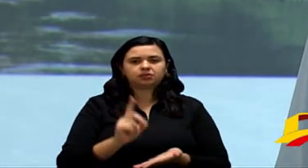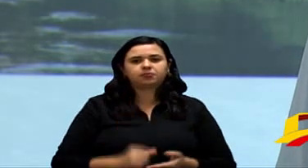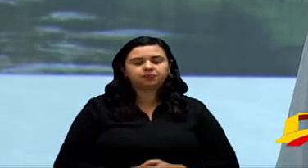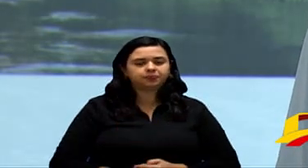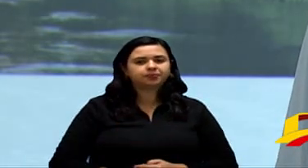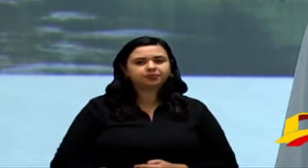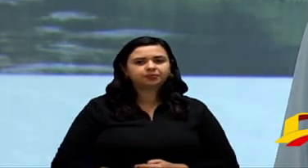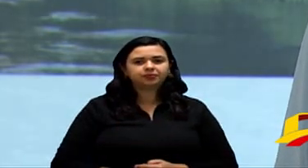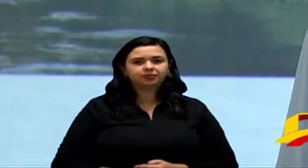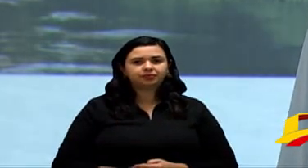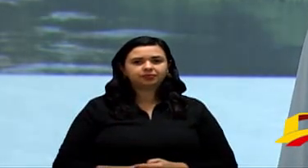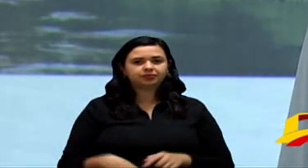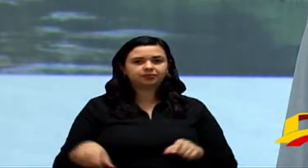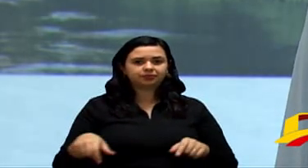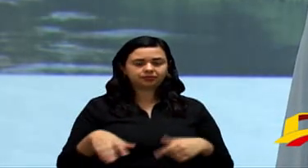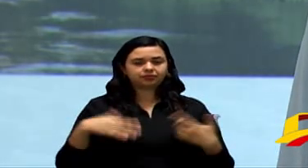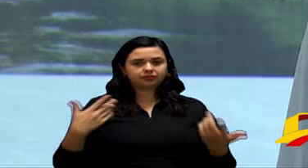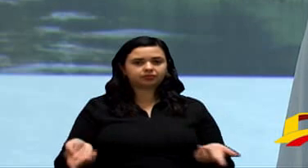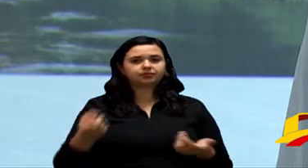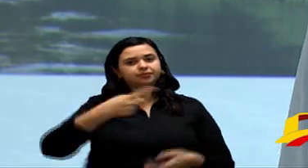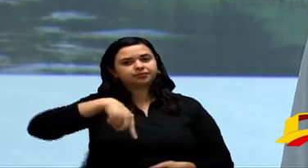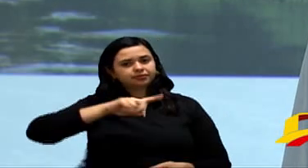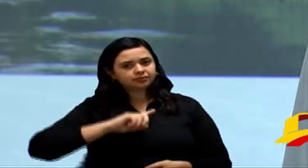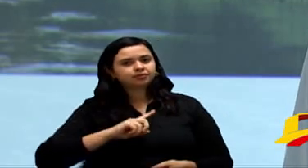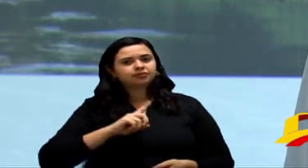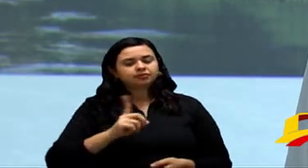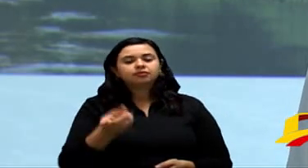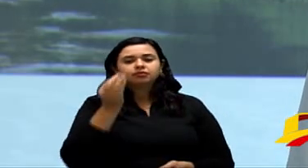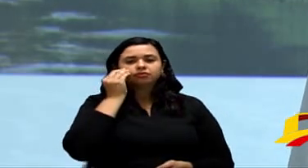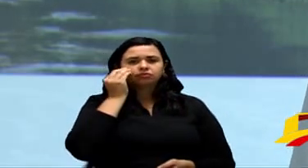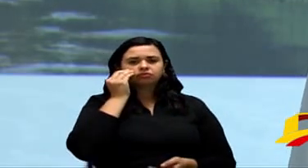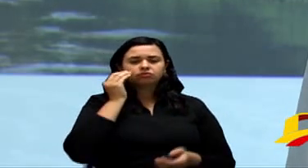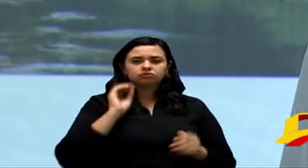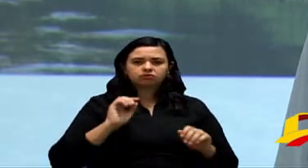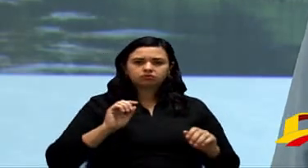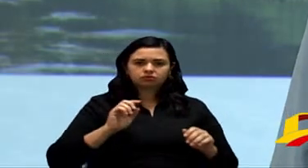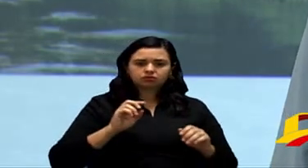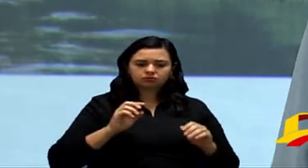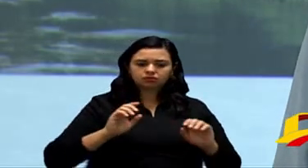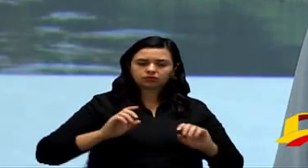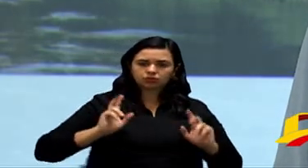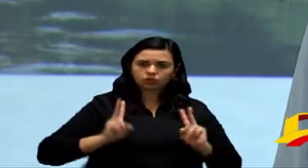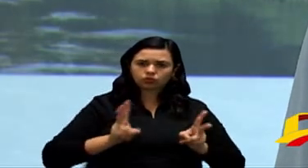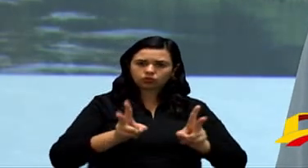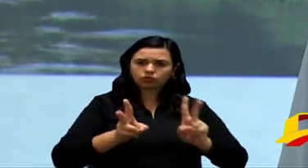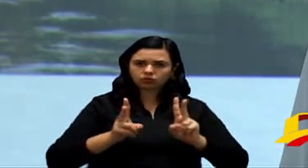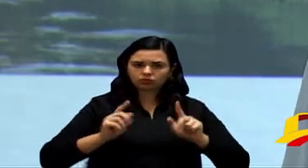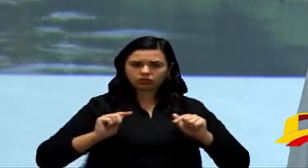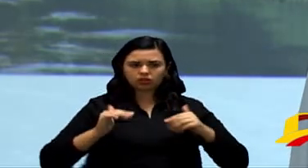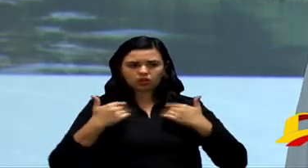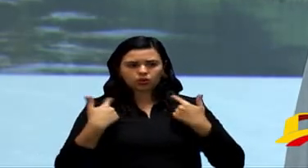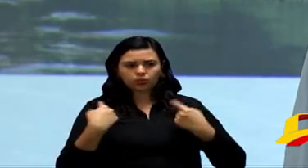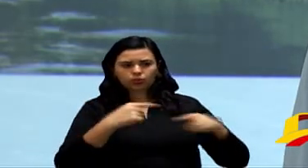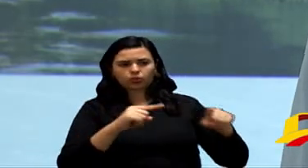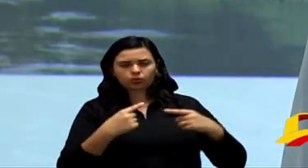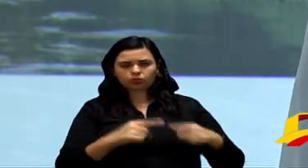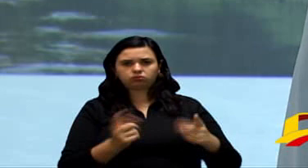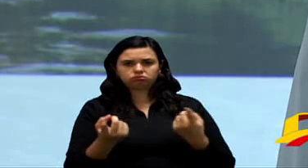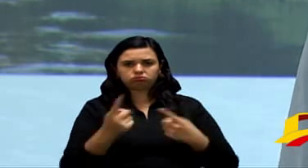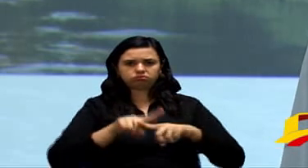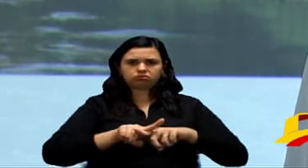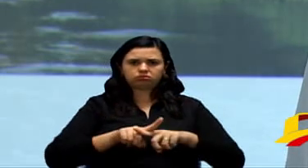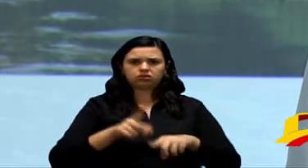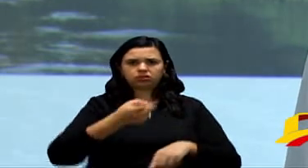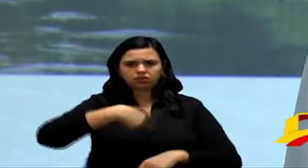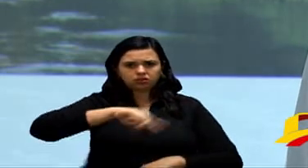Então nós vamos continuar combatendo essa inversão de valores nós respeitamos nossa mãe